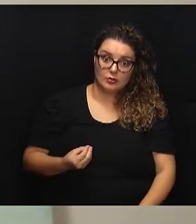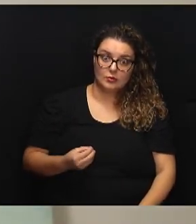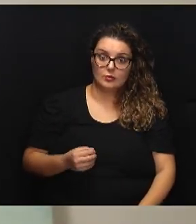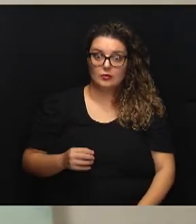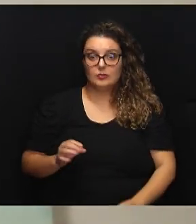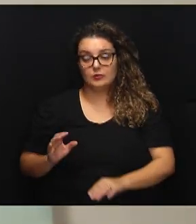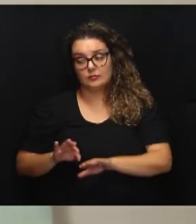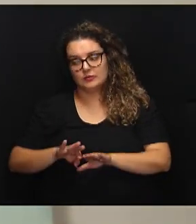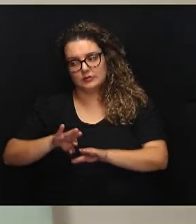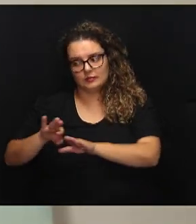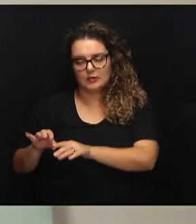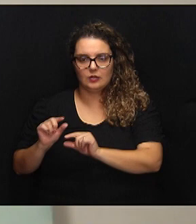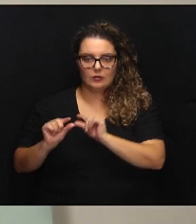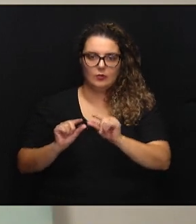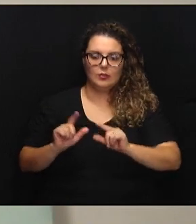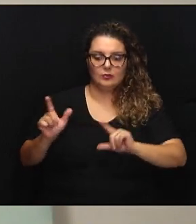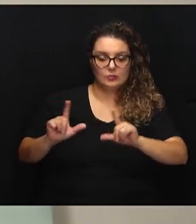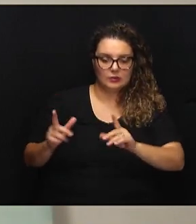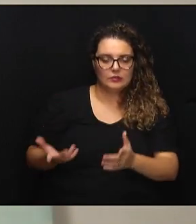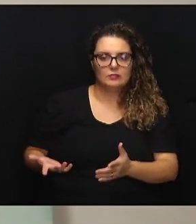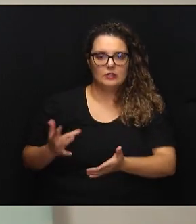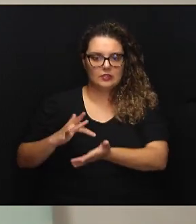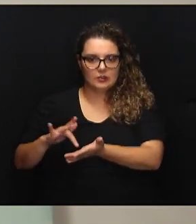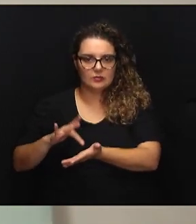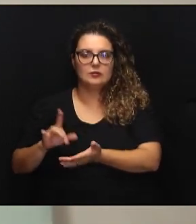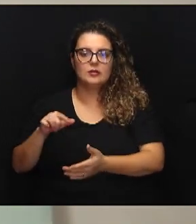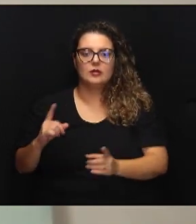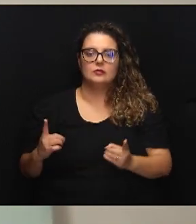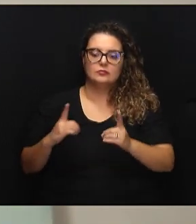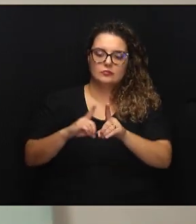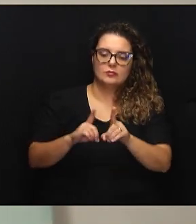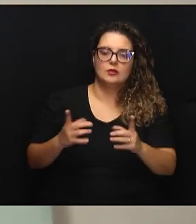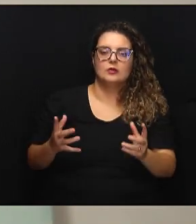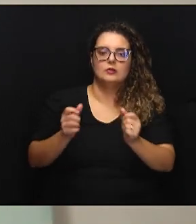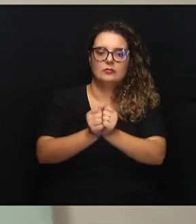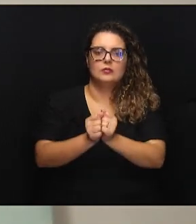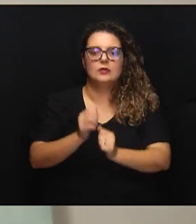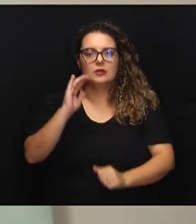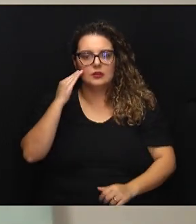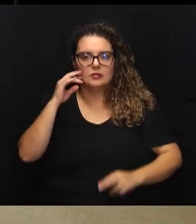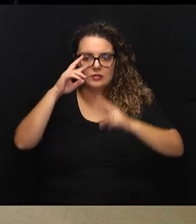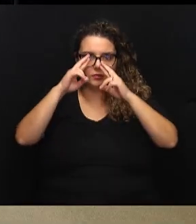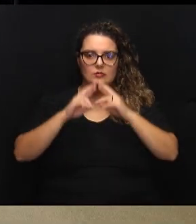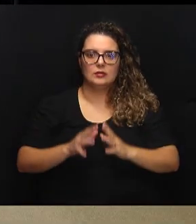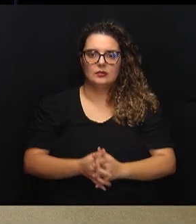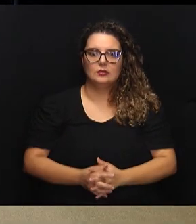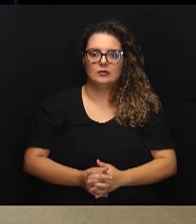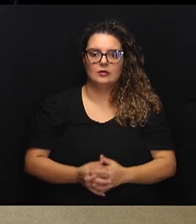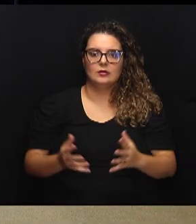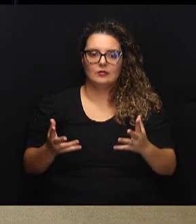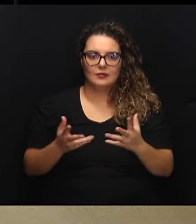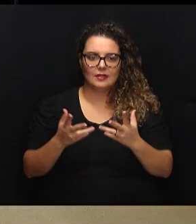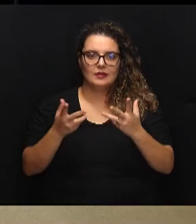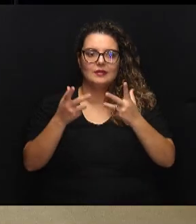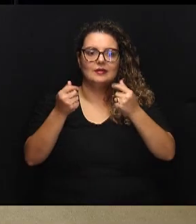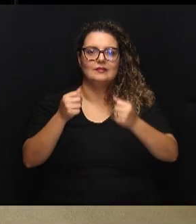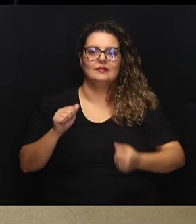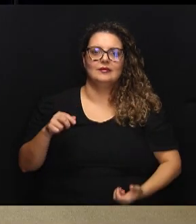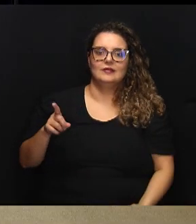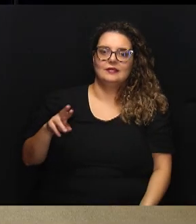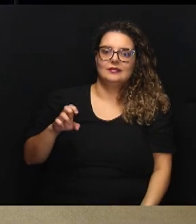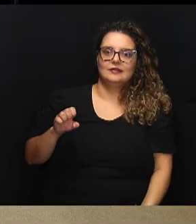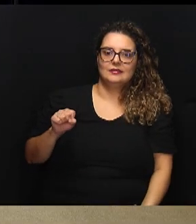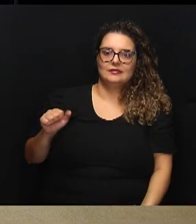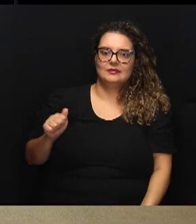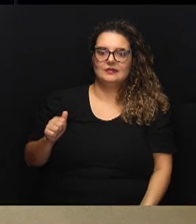eletrônicos, né, então, é a aproximação, entendimento e respeito. Maravilhosa, né, Andressa,